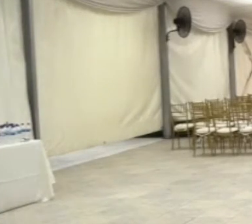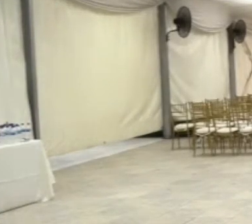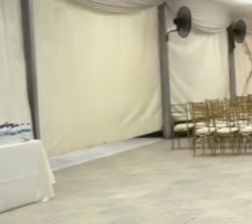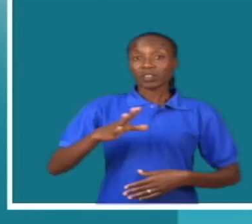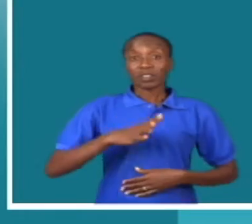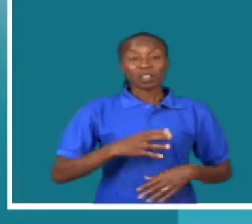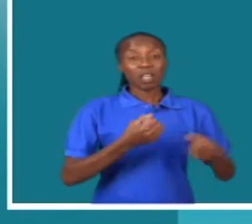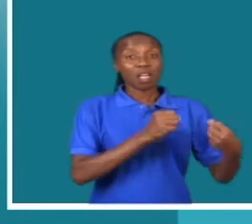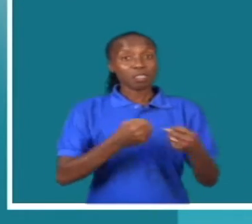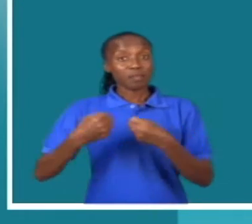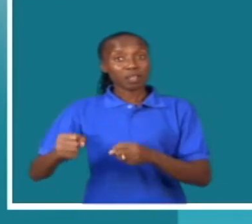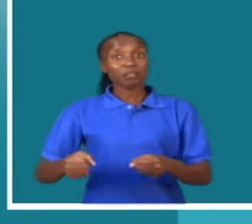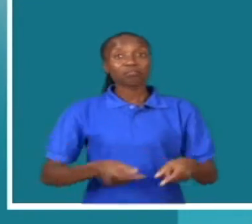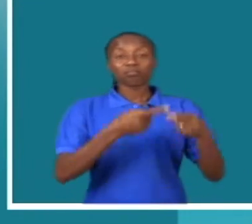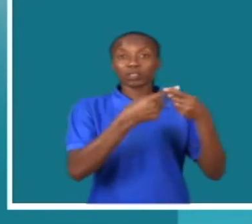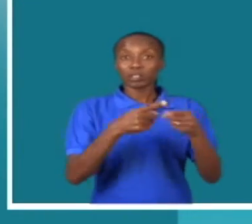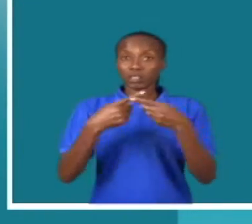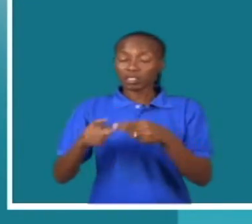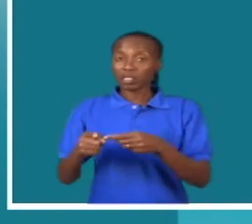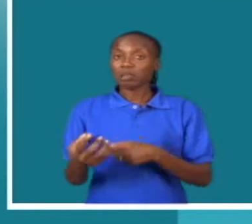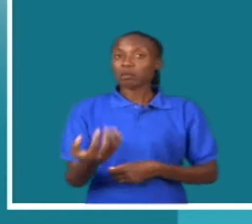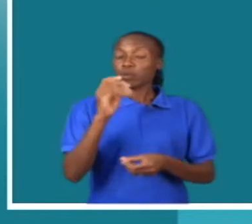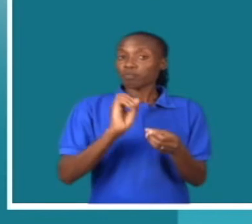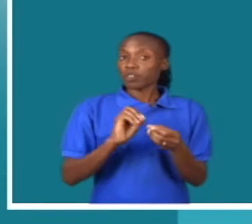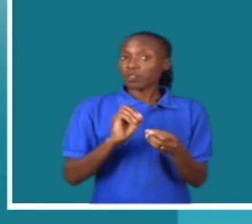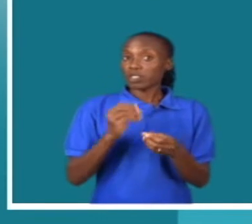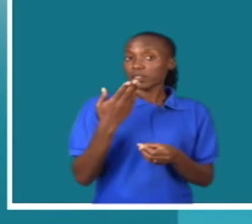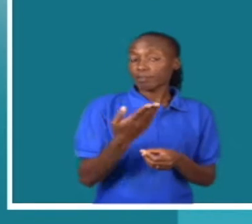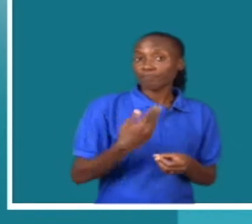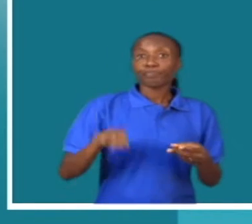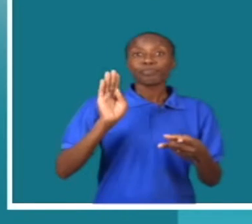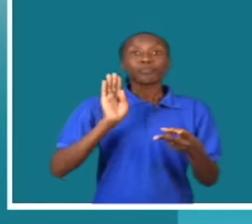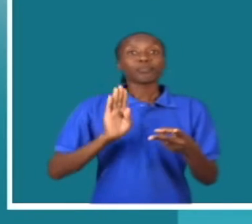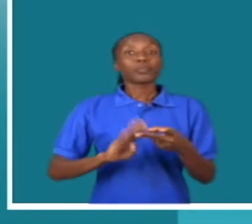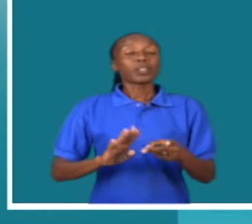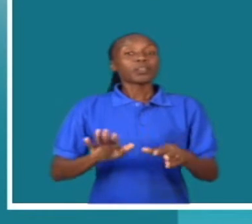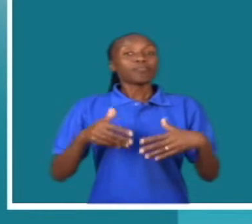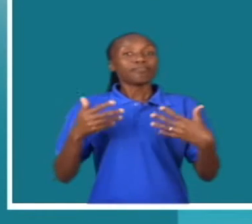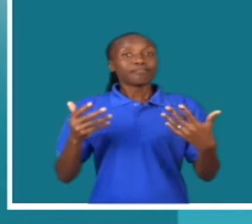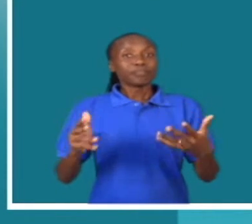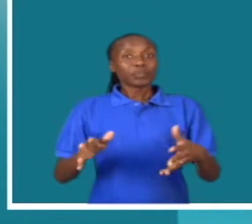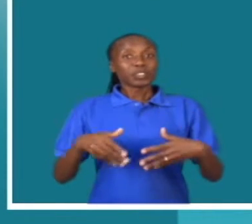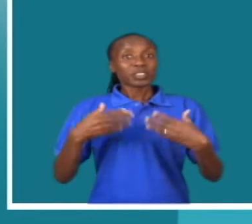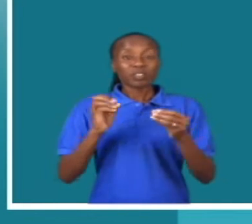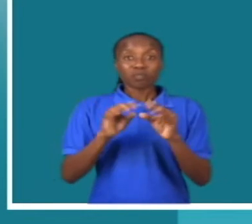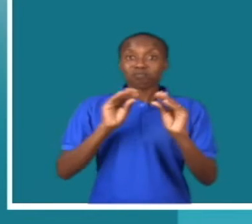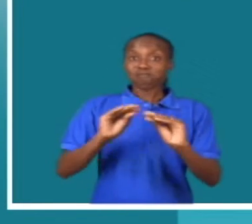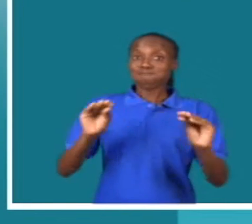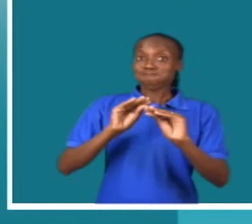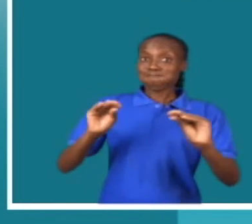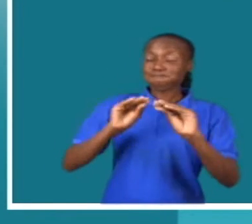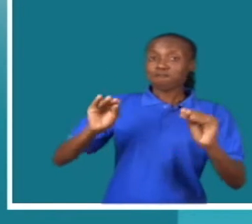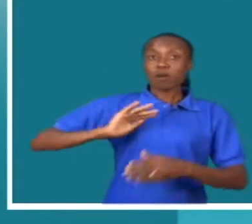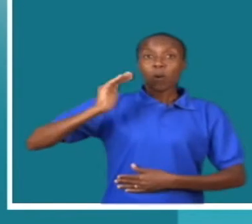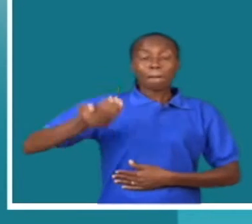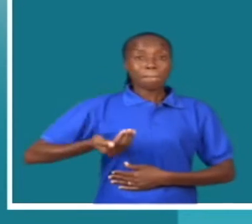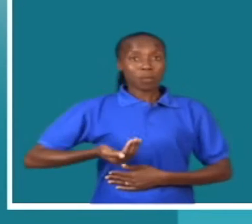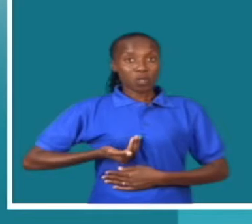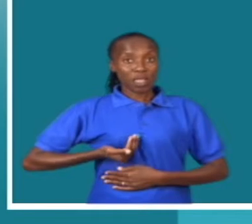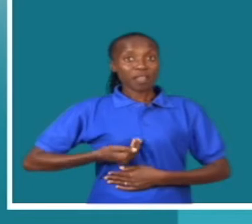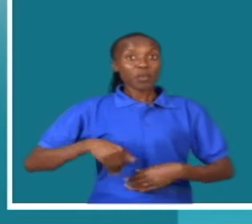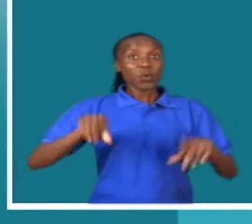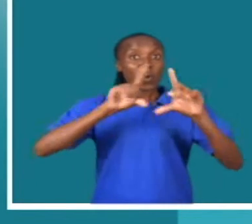visual. Temos várias atividades que vamos realizar, como sendo capacitar